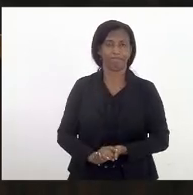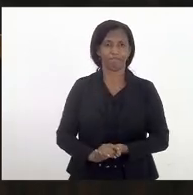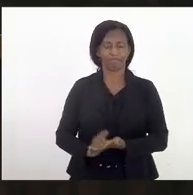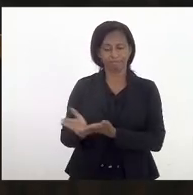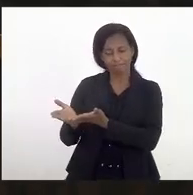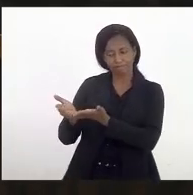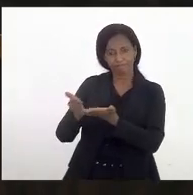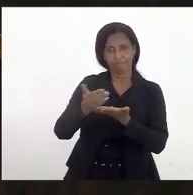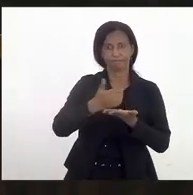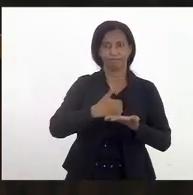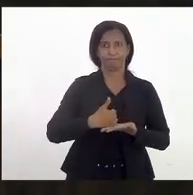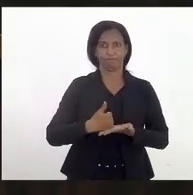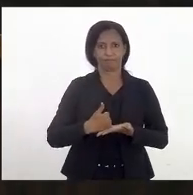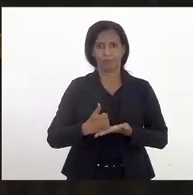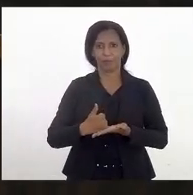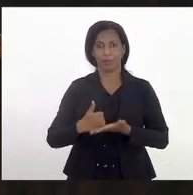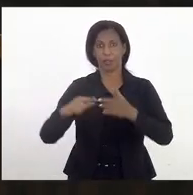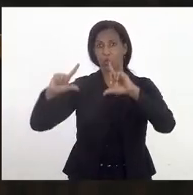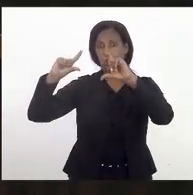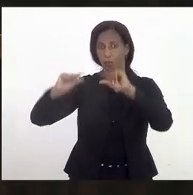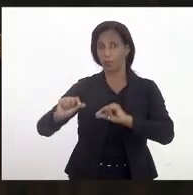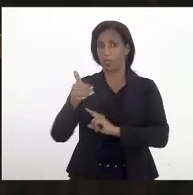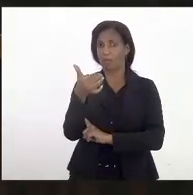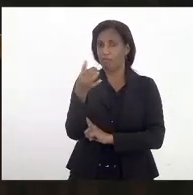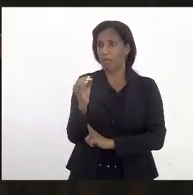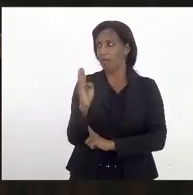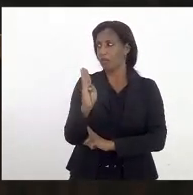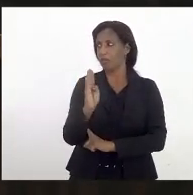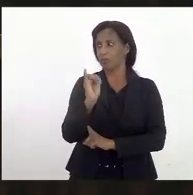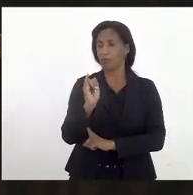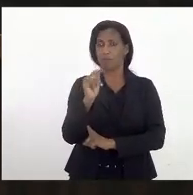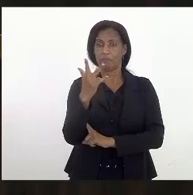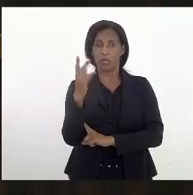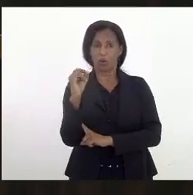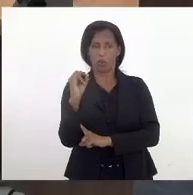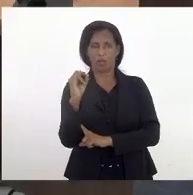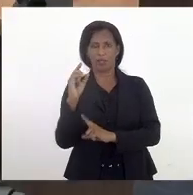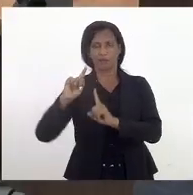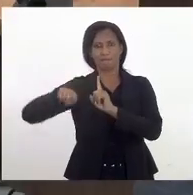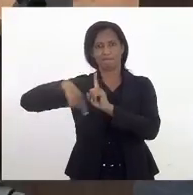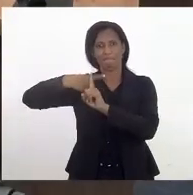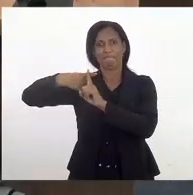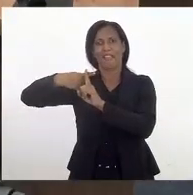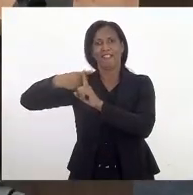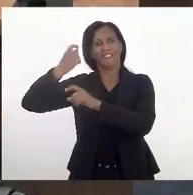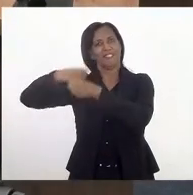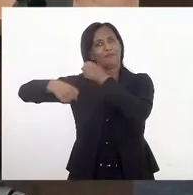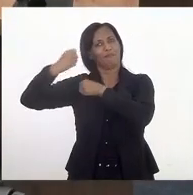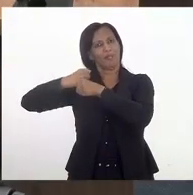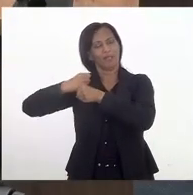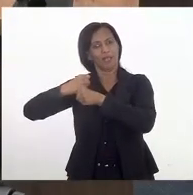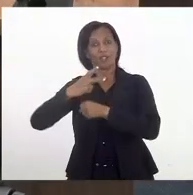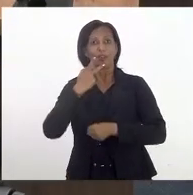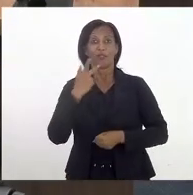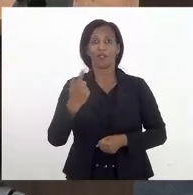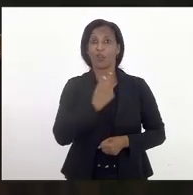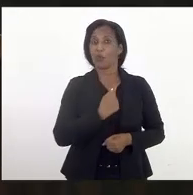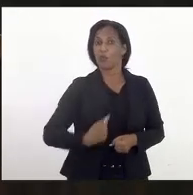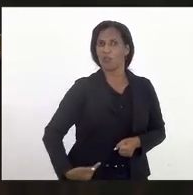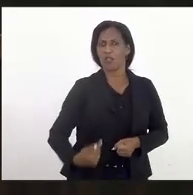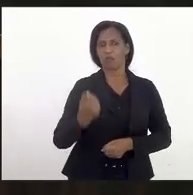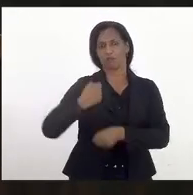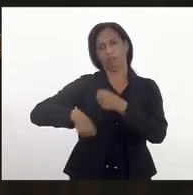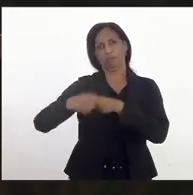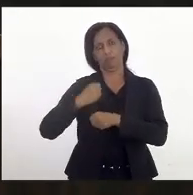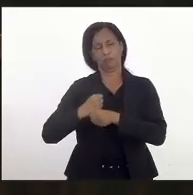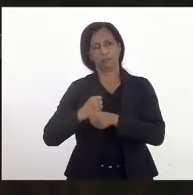Deputado Alana nós vamos arrecadar no mínimo 10 bilhões de reais a mais do que o ano passado eu disse isso governador em novembro do ano